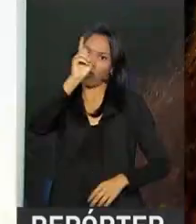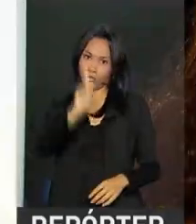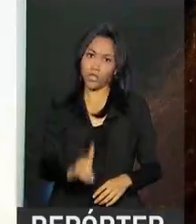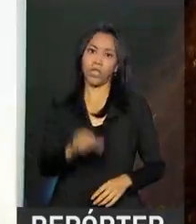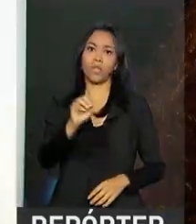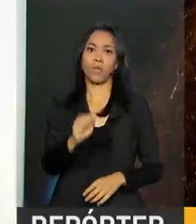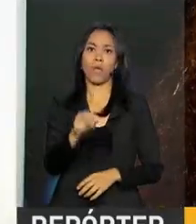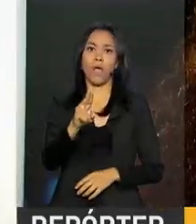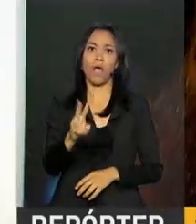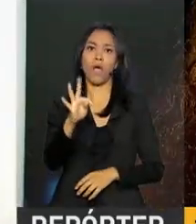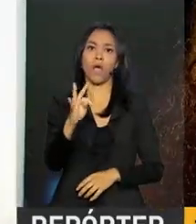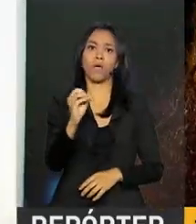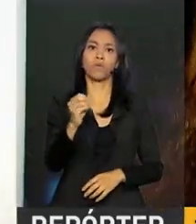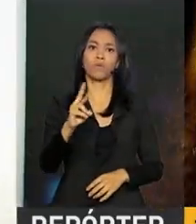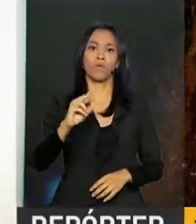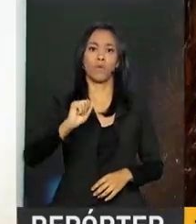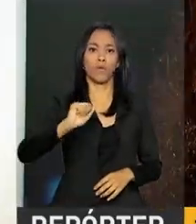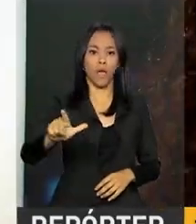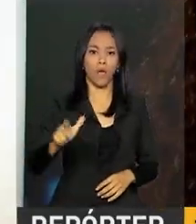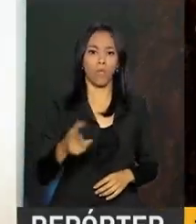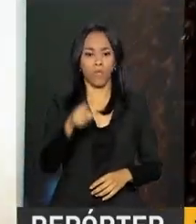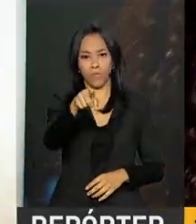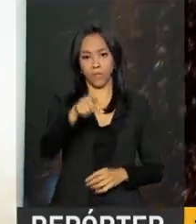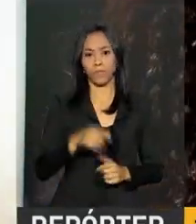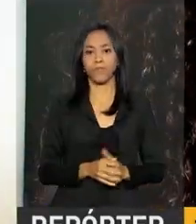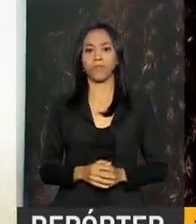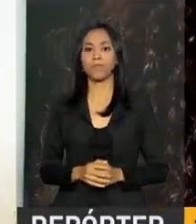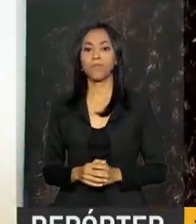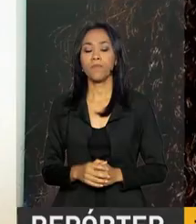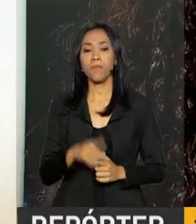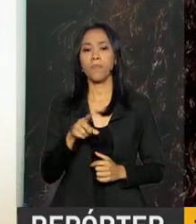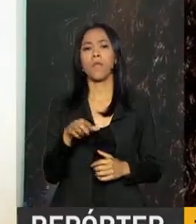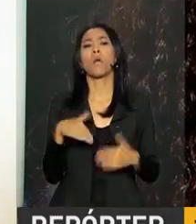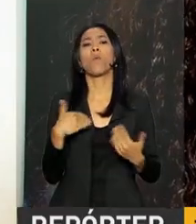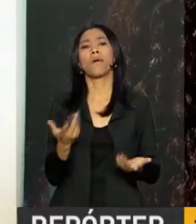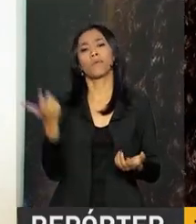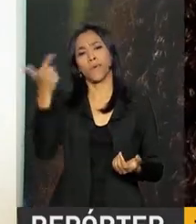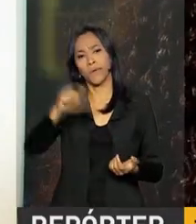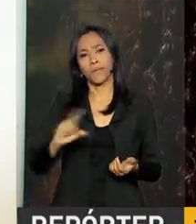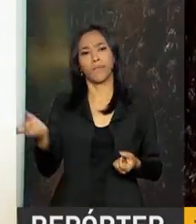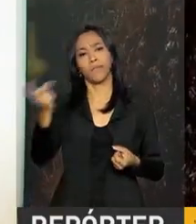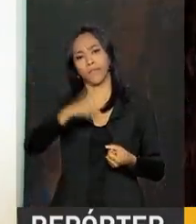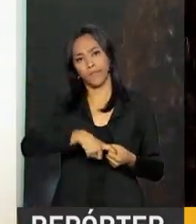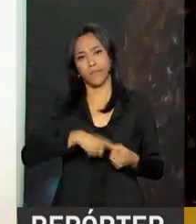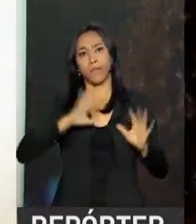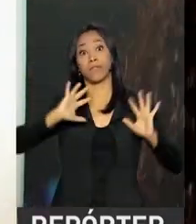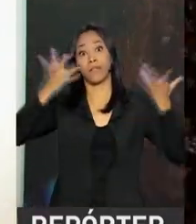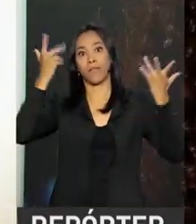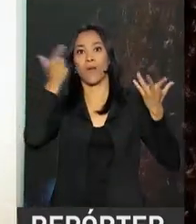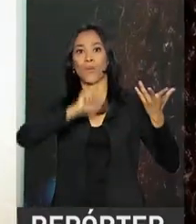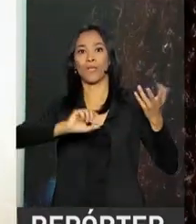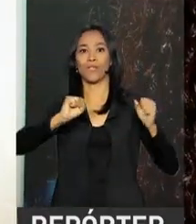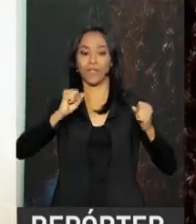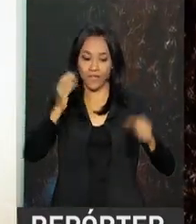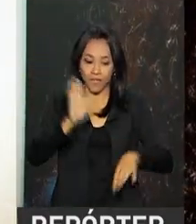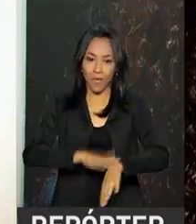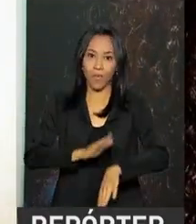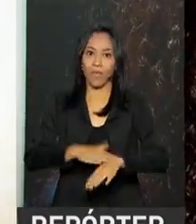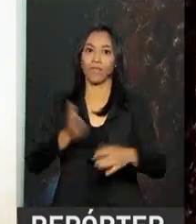Uma das últimas, eu falei, ai meu Deus, quando que a gente vai vir a Brasília para celebrar? Finalmente chegou a